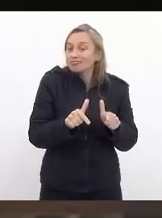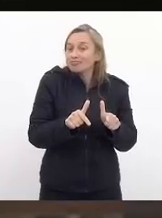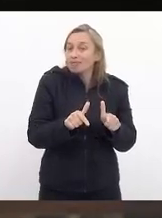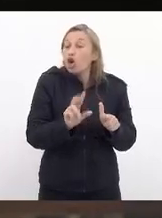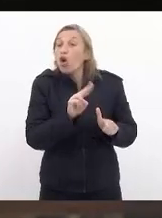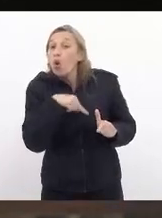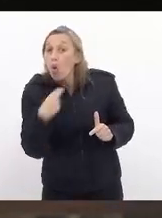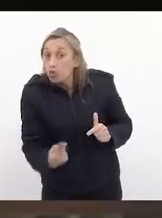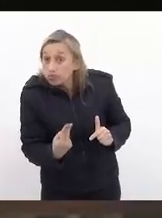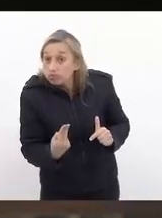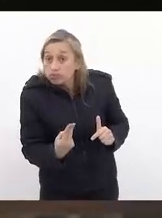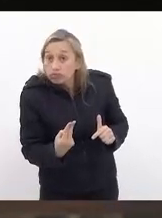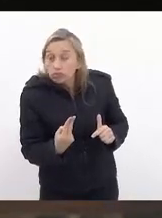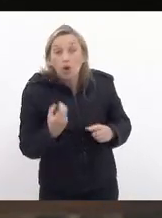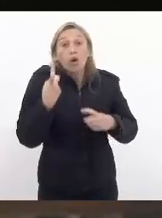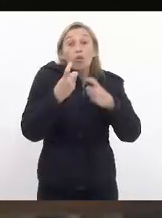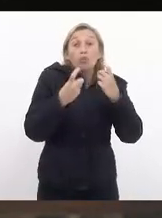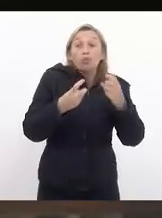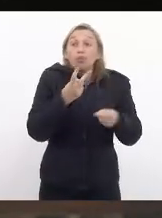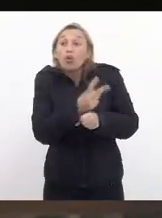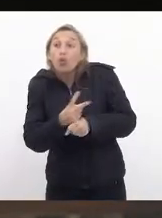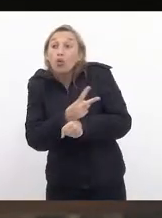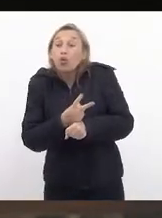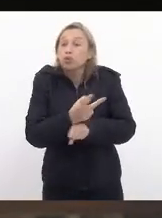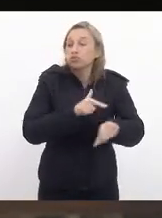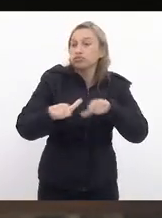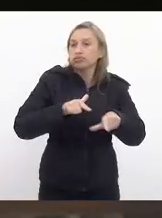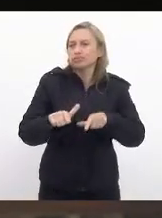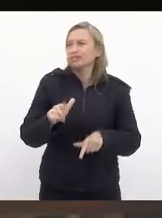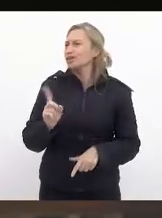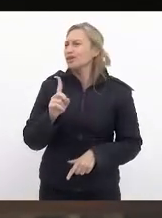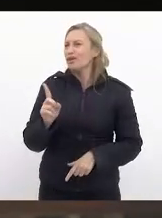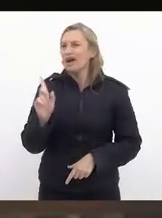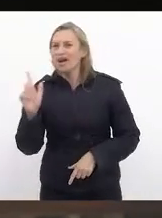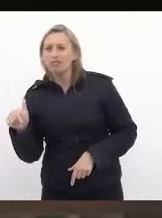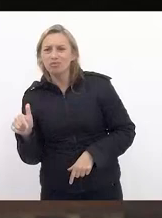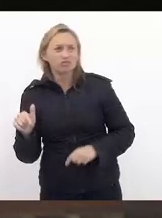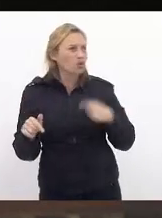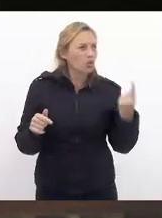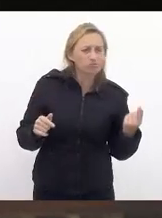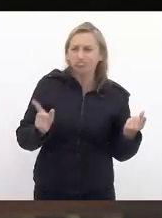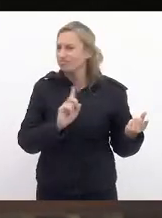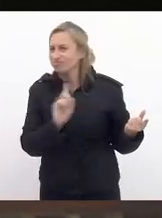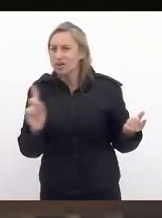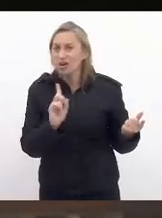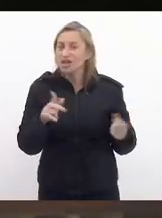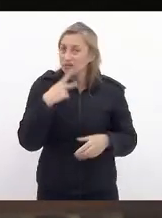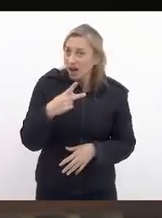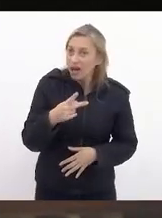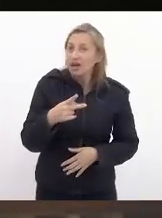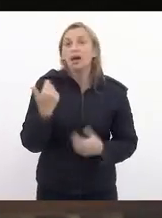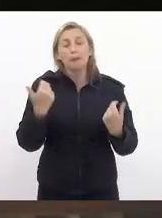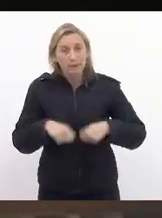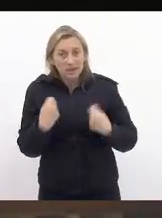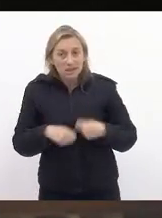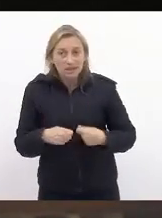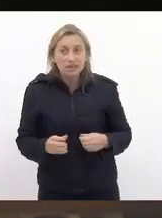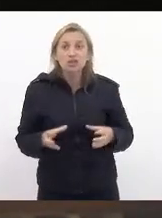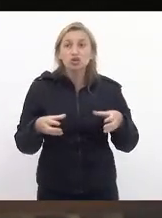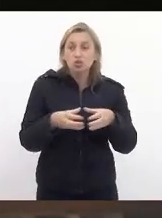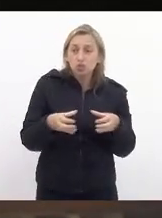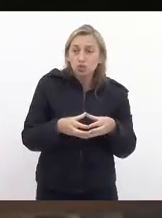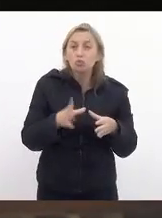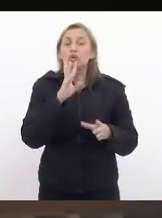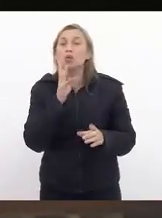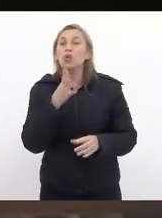ou procurando emprego e a gente não era nenhuma coisa nenhuma outra a gente dizia a gente precisa de uma categoria